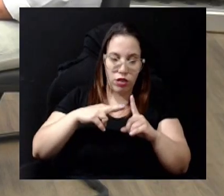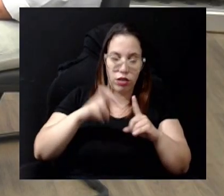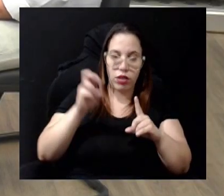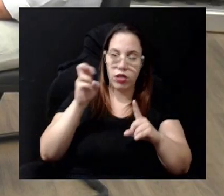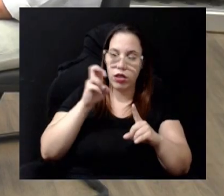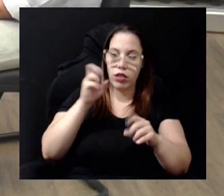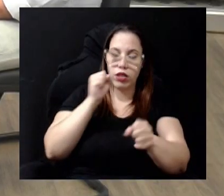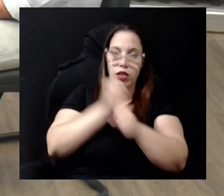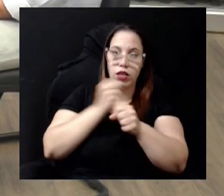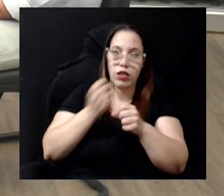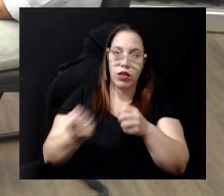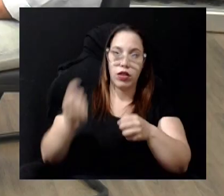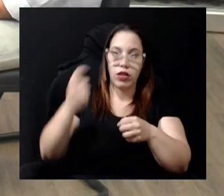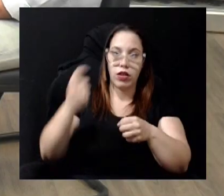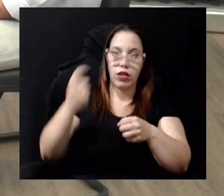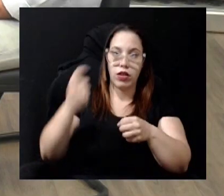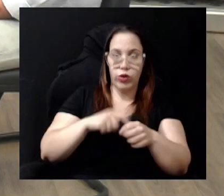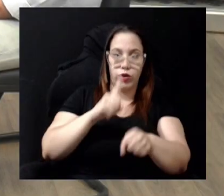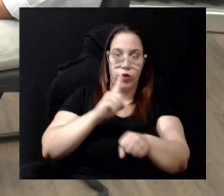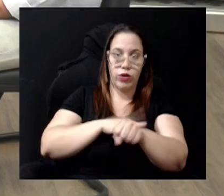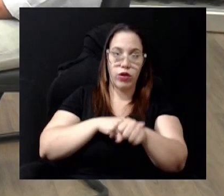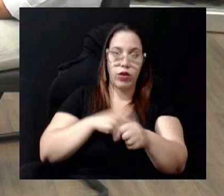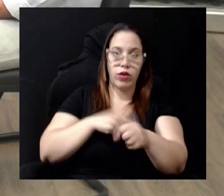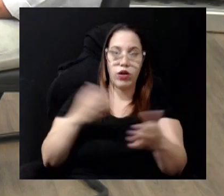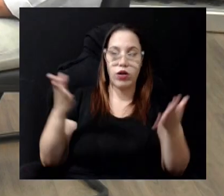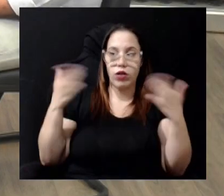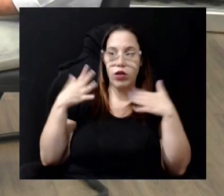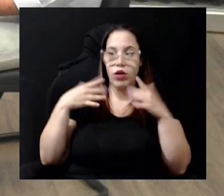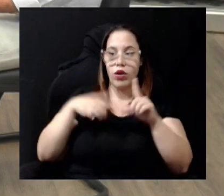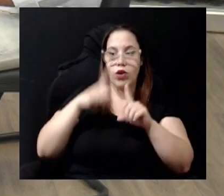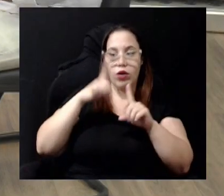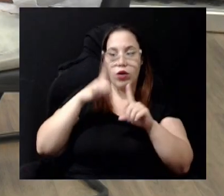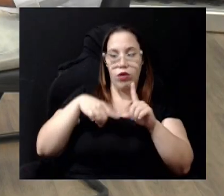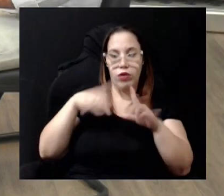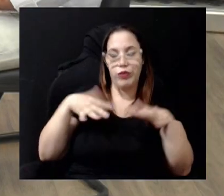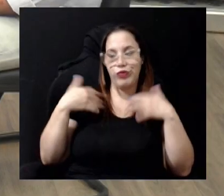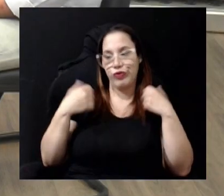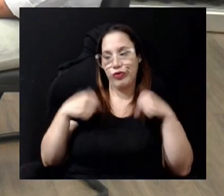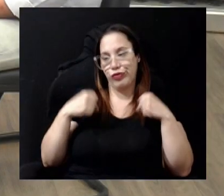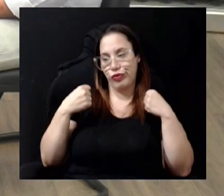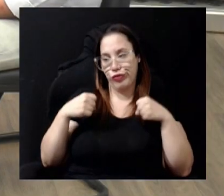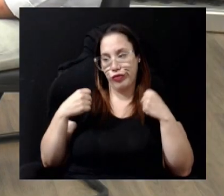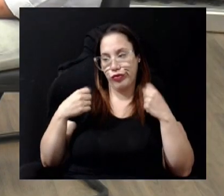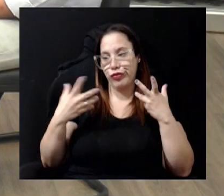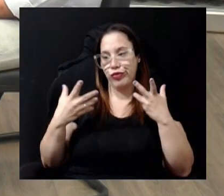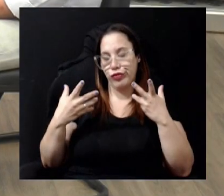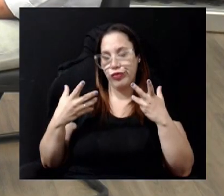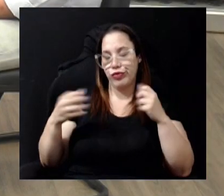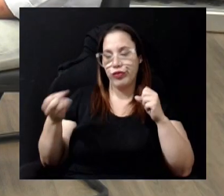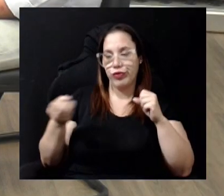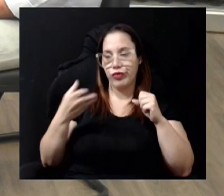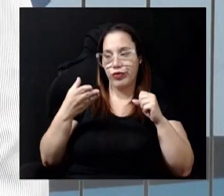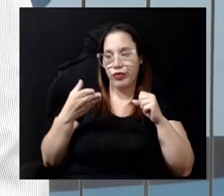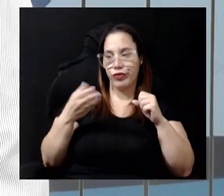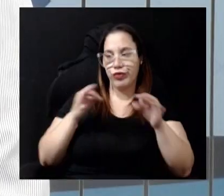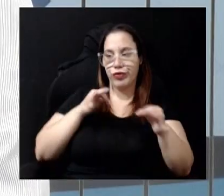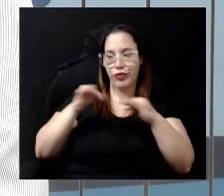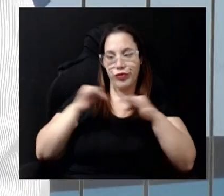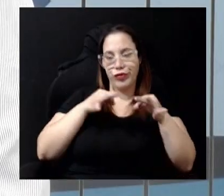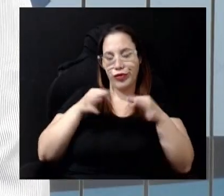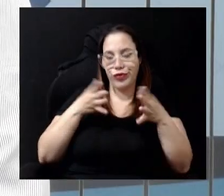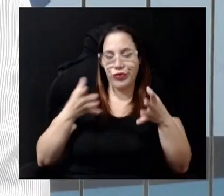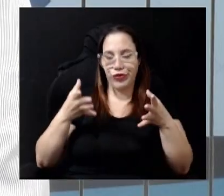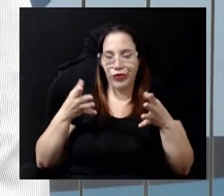horário de verão, essas coisas vão esfriando, existe o necessário, no meu entendimento, cuidado técnico para que isso seja